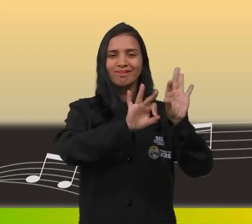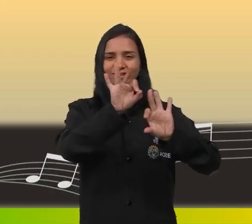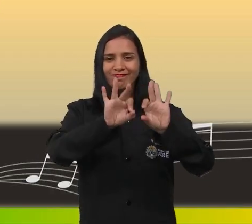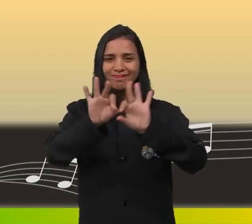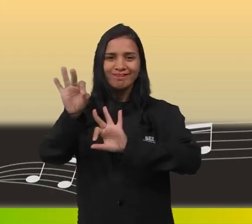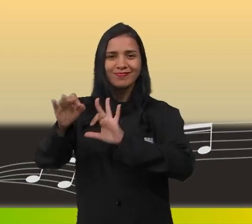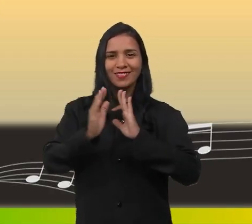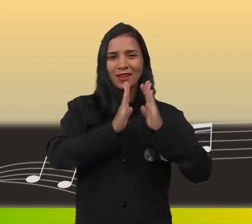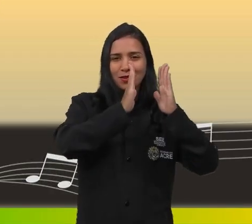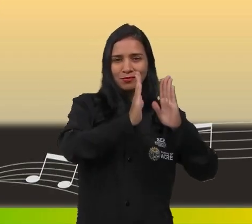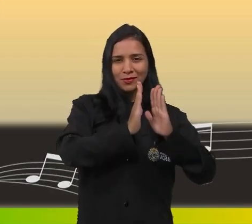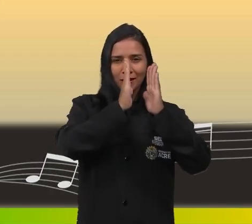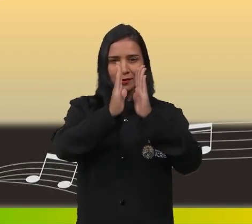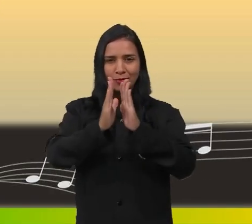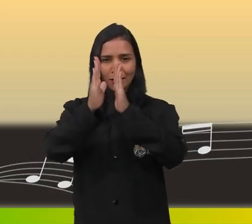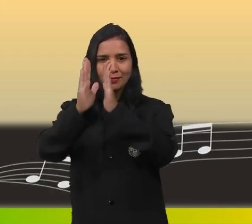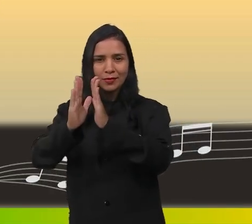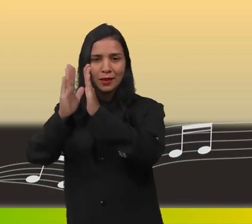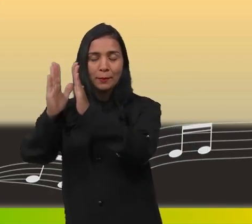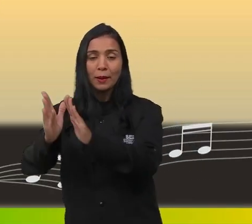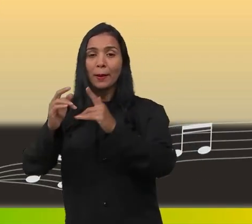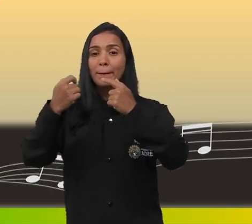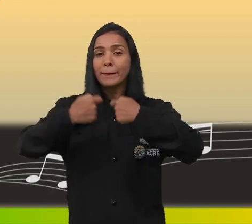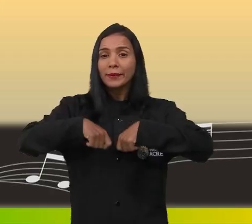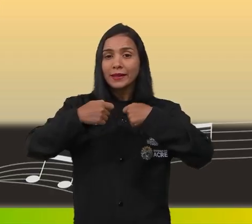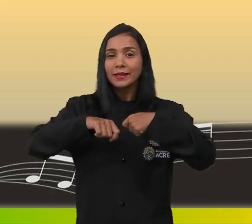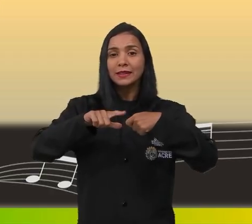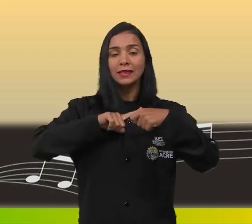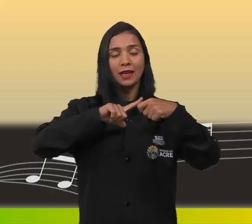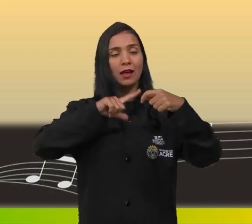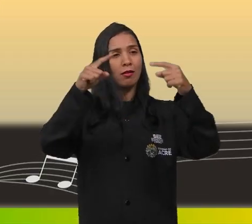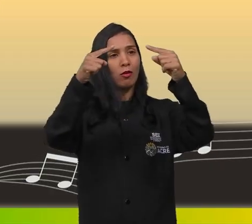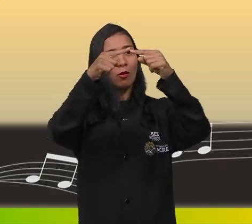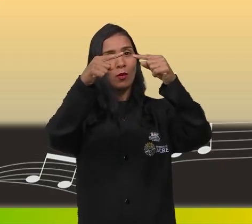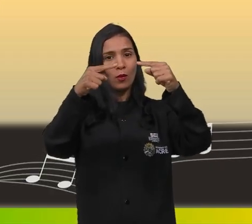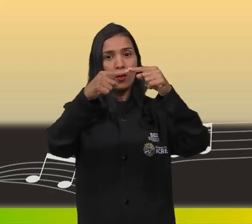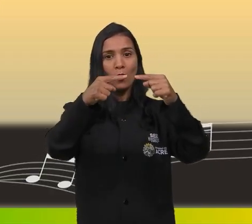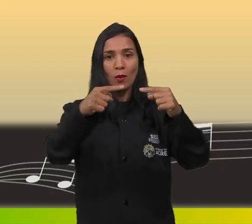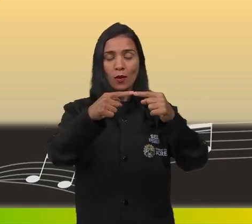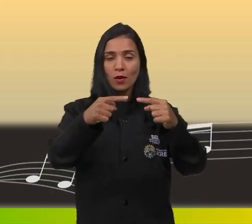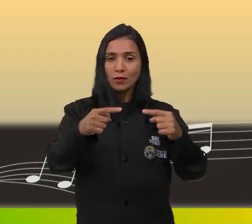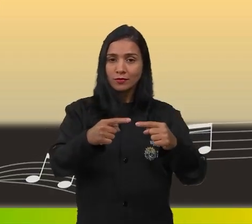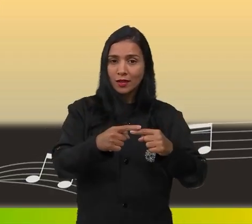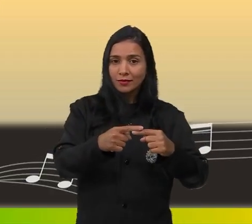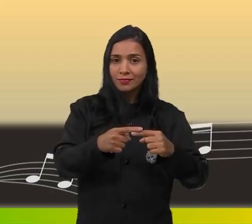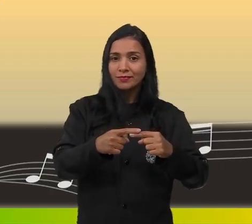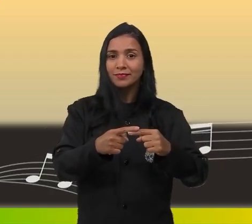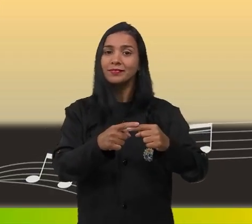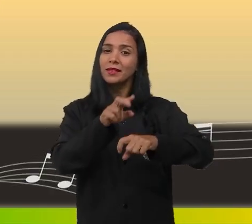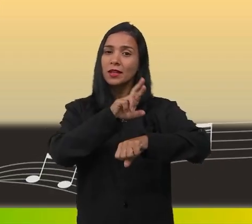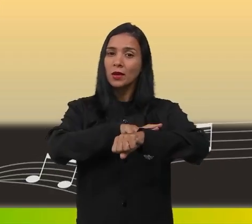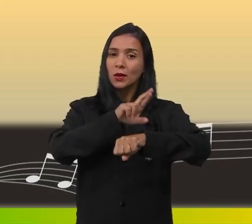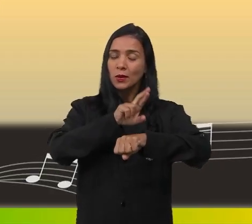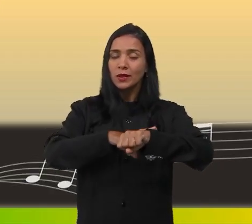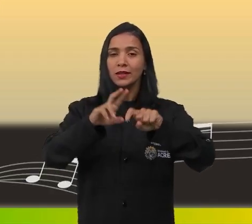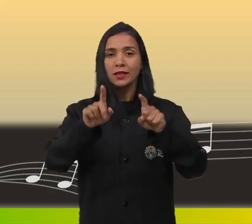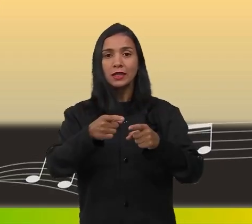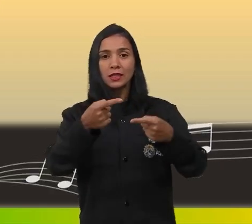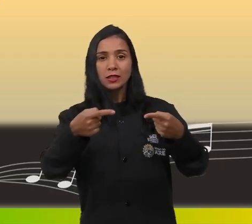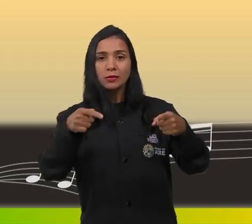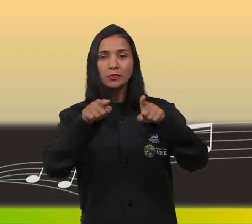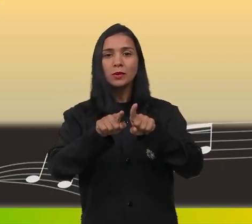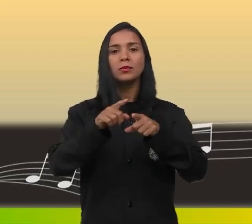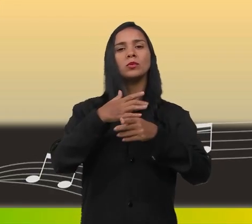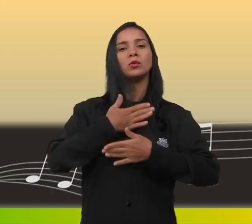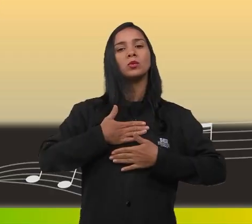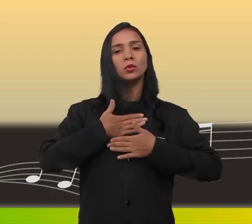de maneira que tenha-se ali uma harmonia, uma melodia e o ritmo, dando ali a ênfase para